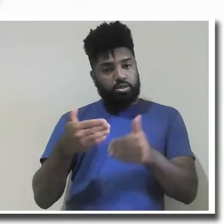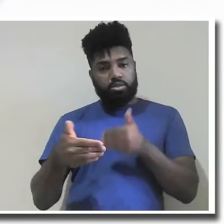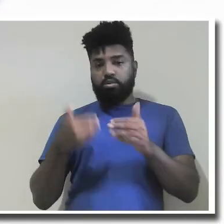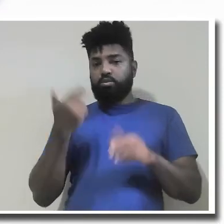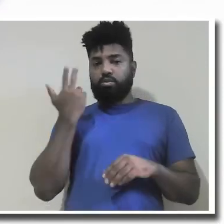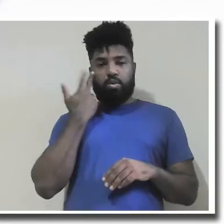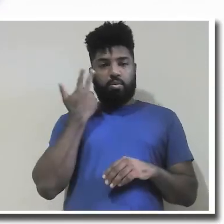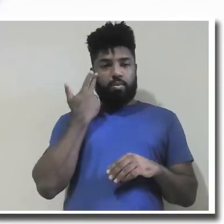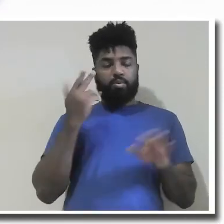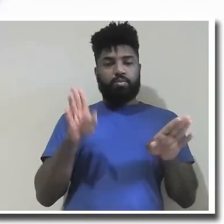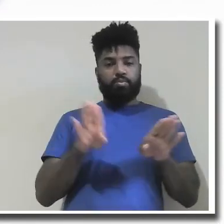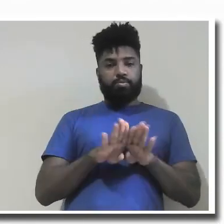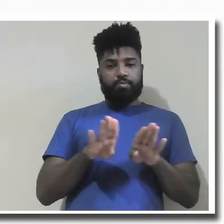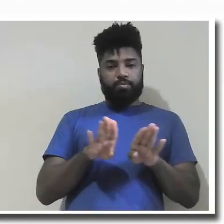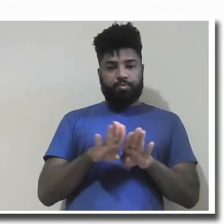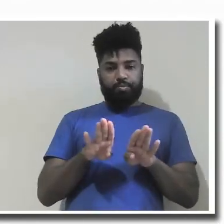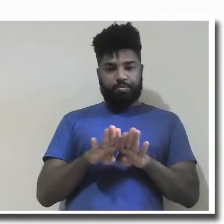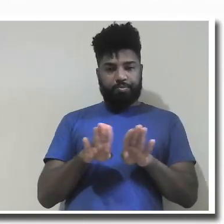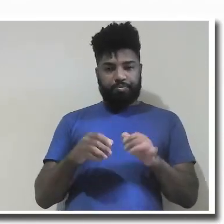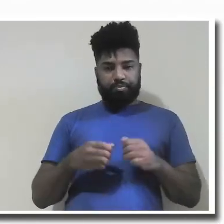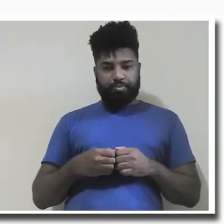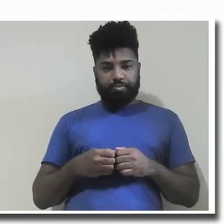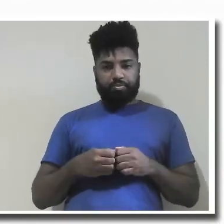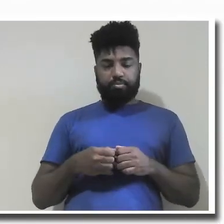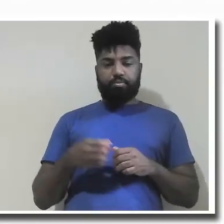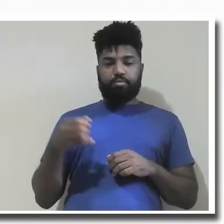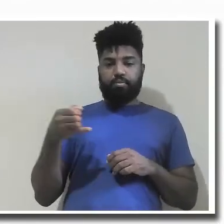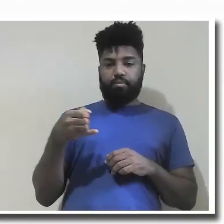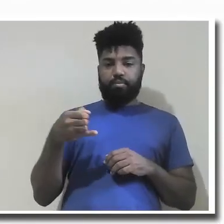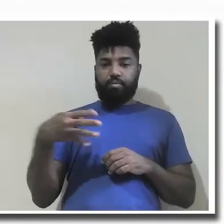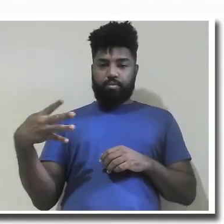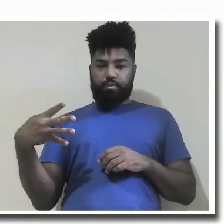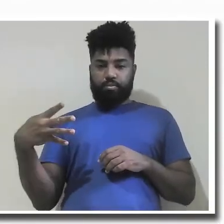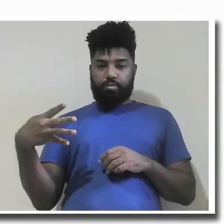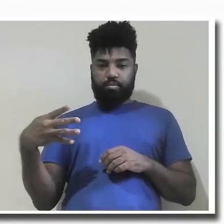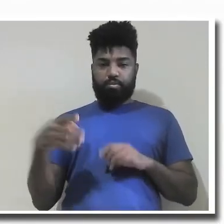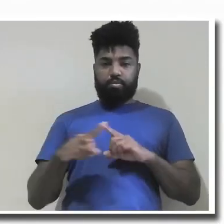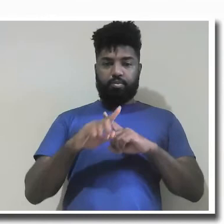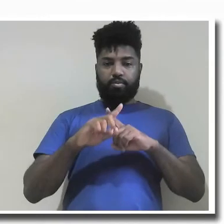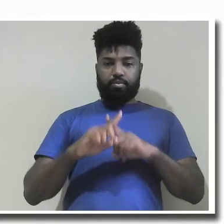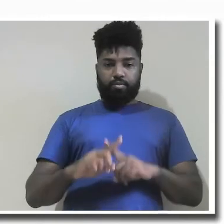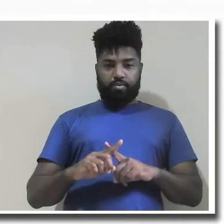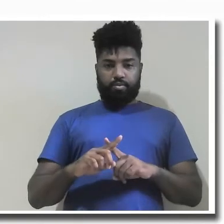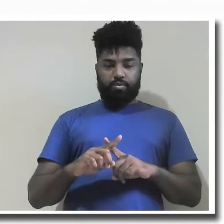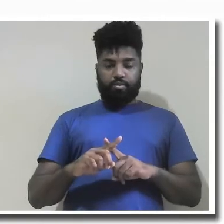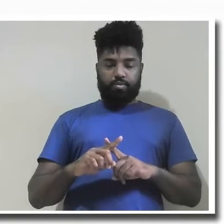forma. Menos 4 vezes